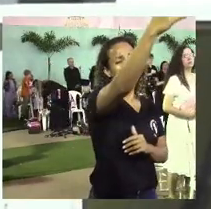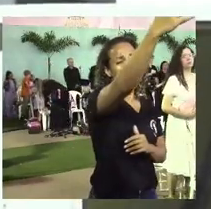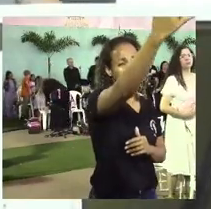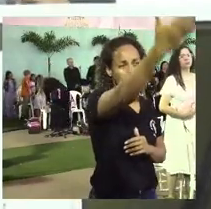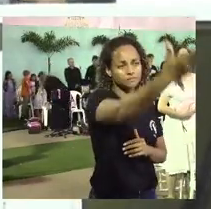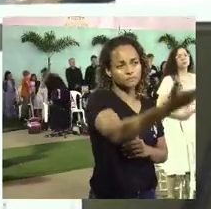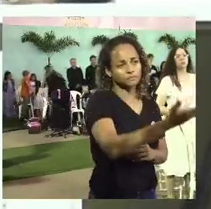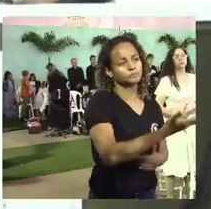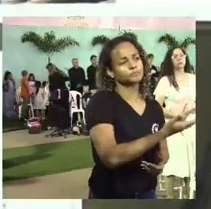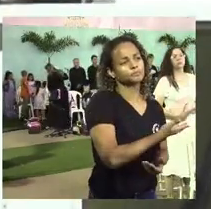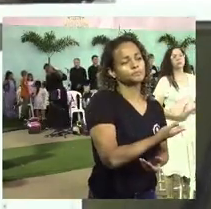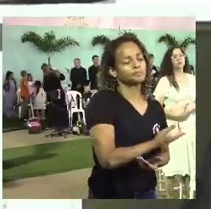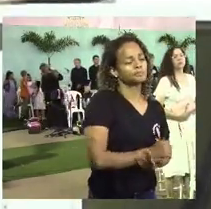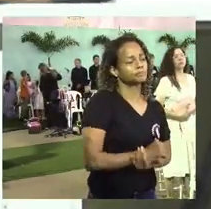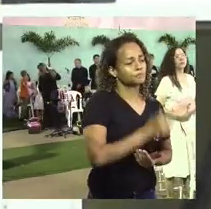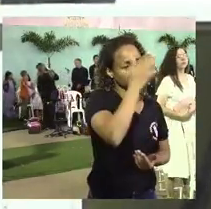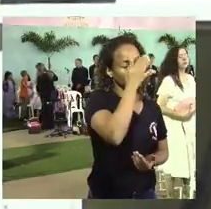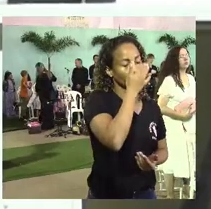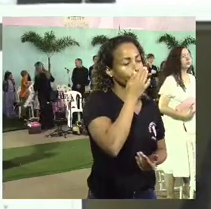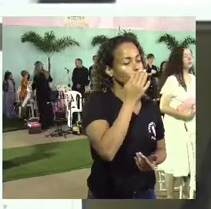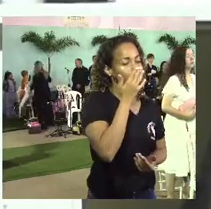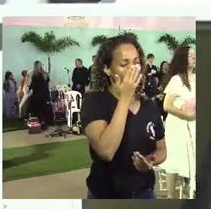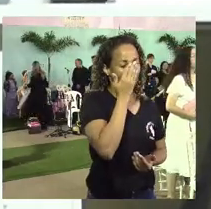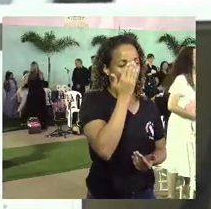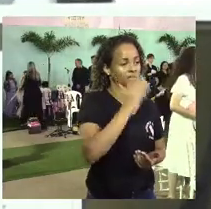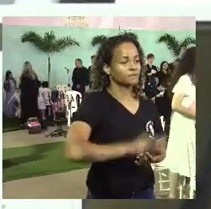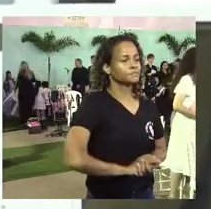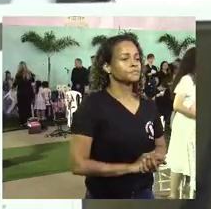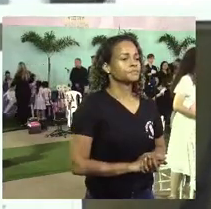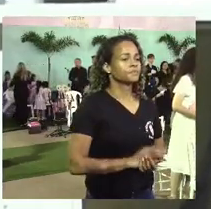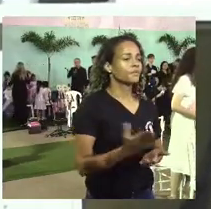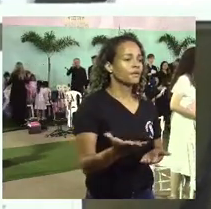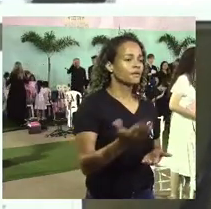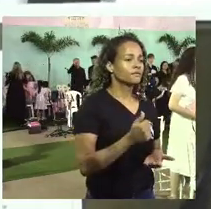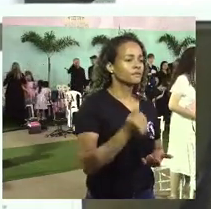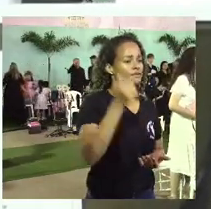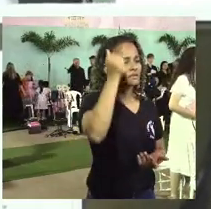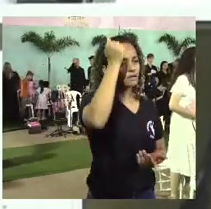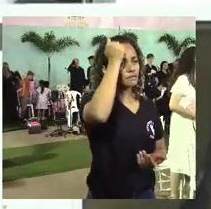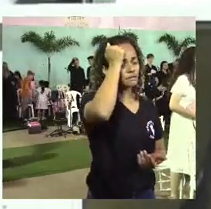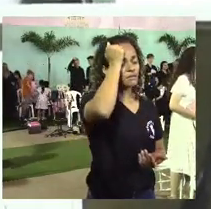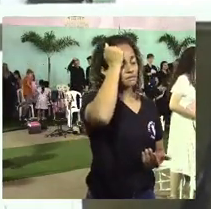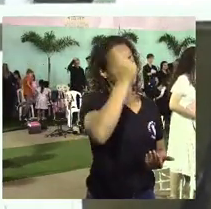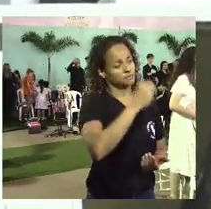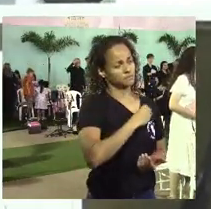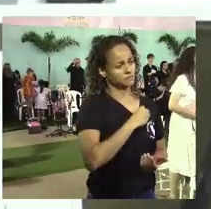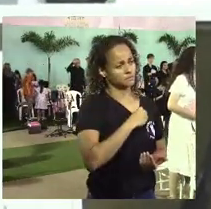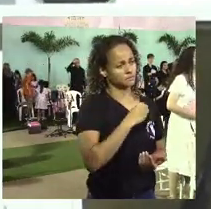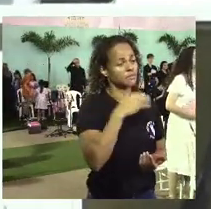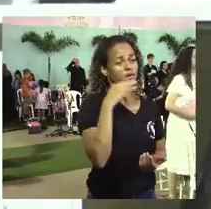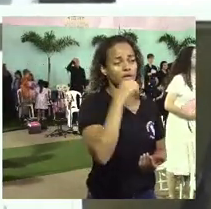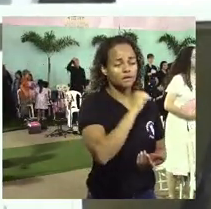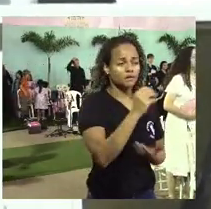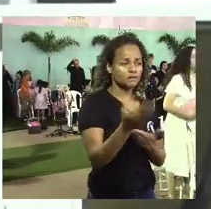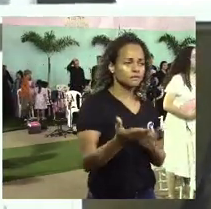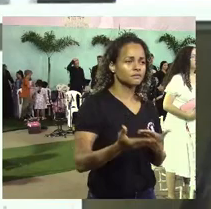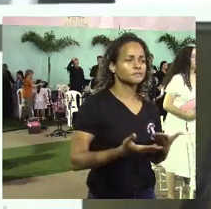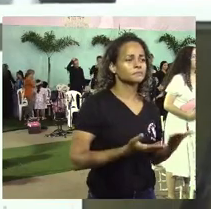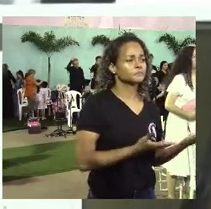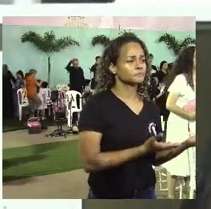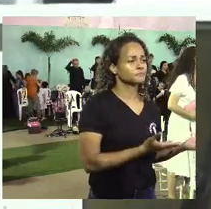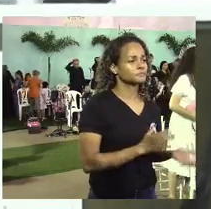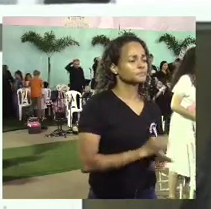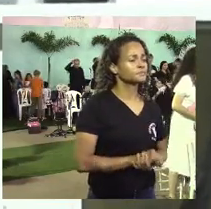trás venha daqui da frente venha Jesus vem arrepender-se dos seus pecados corra agora venha